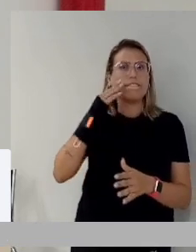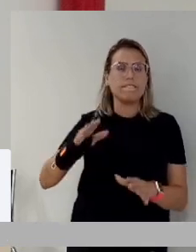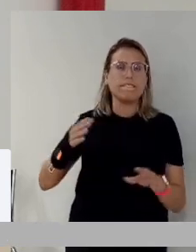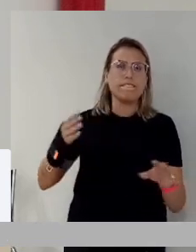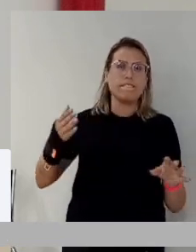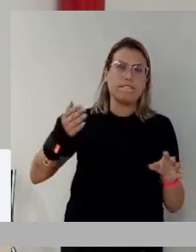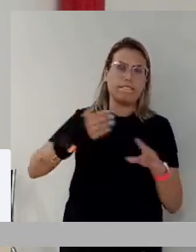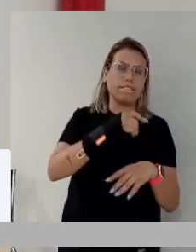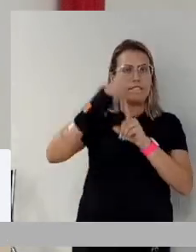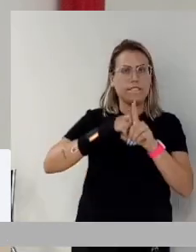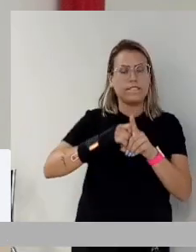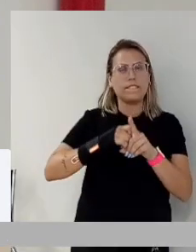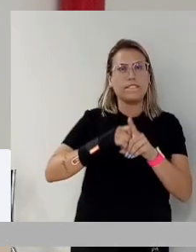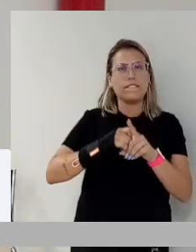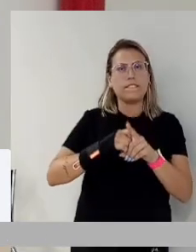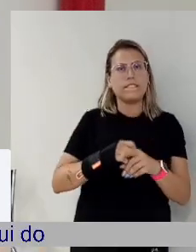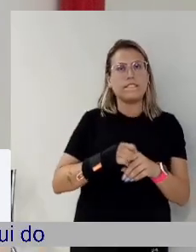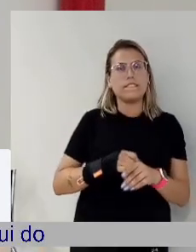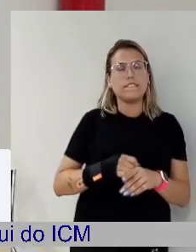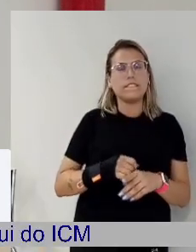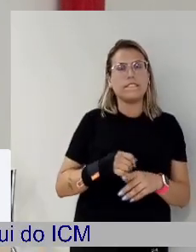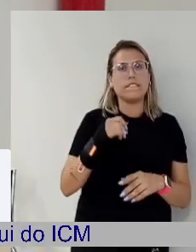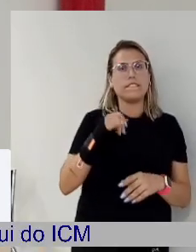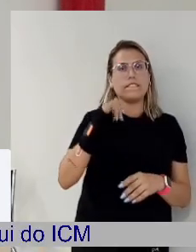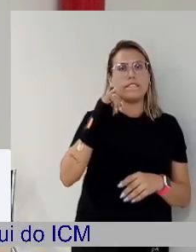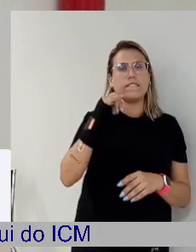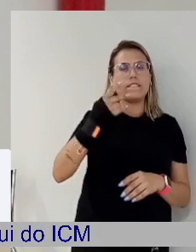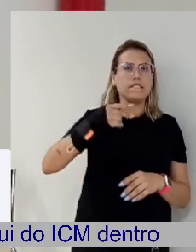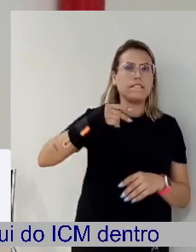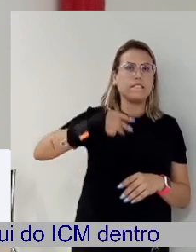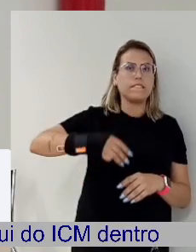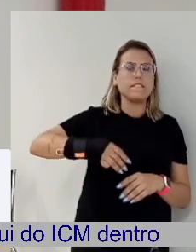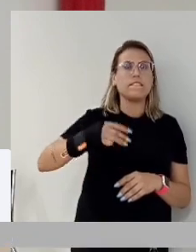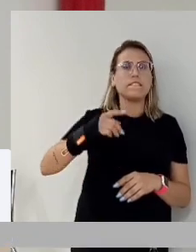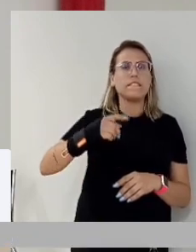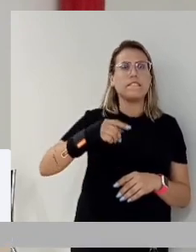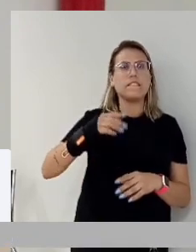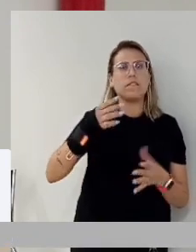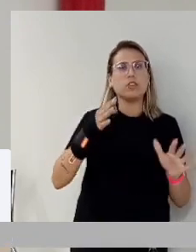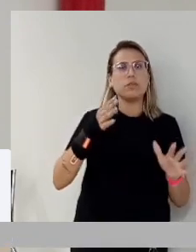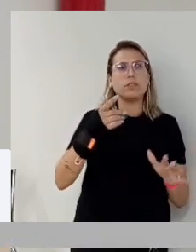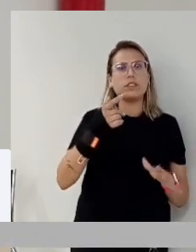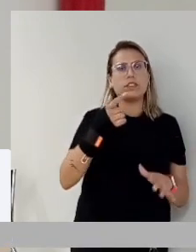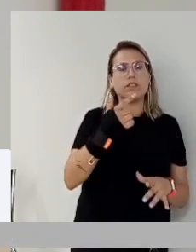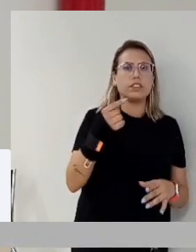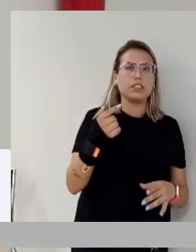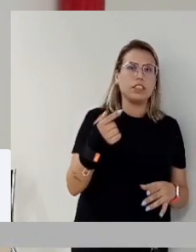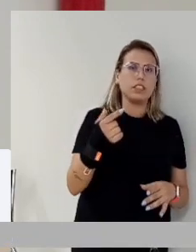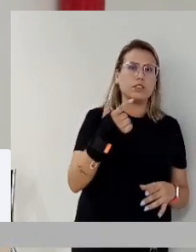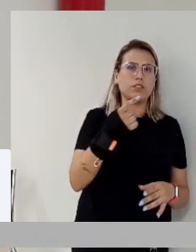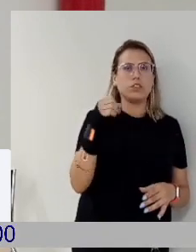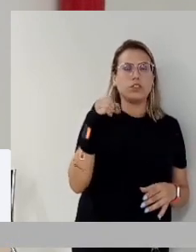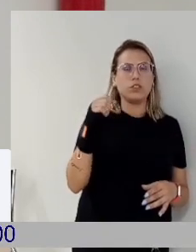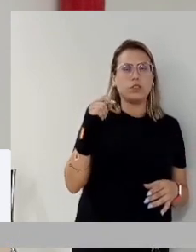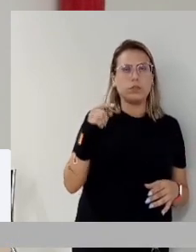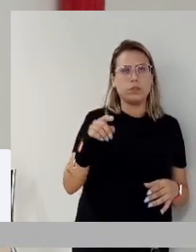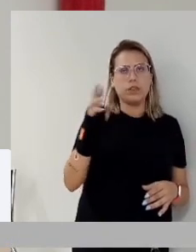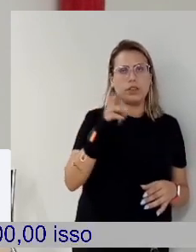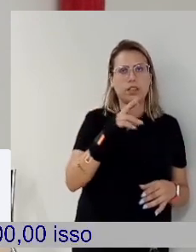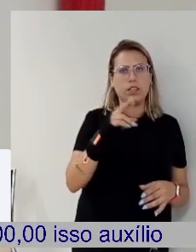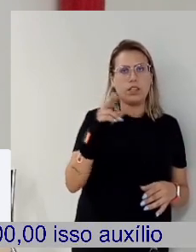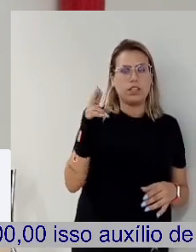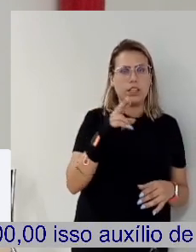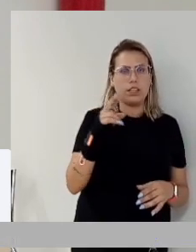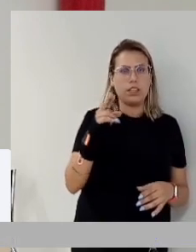mensalmente aqui do iqm dentro no município é numa média de R7 28.000 isso auxila de